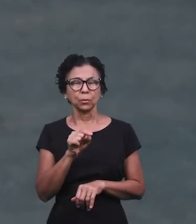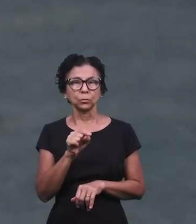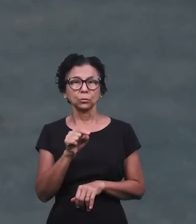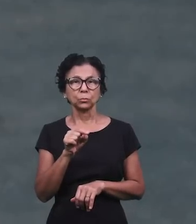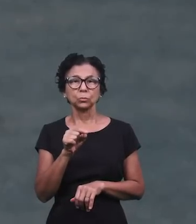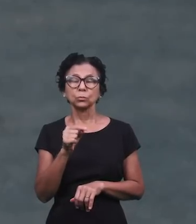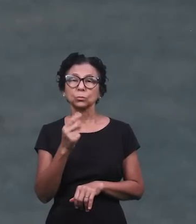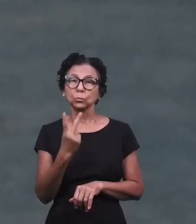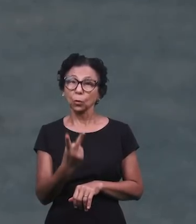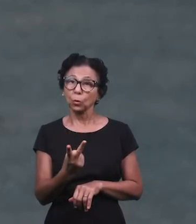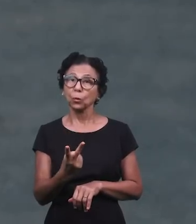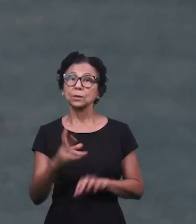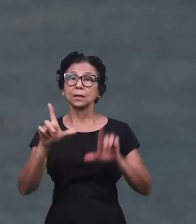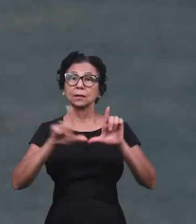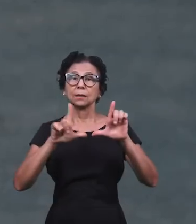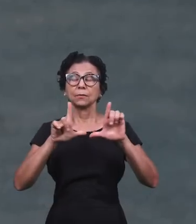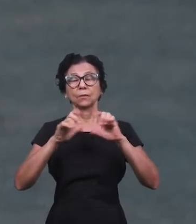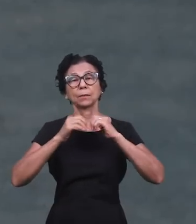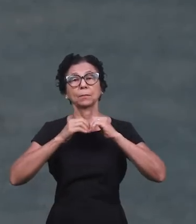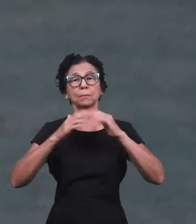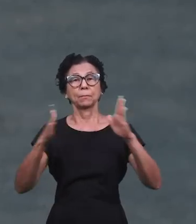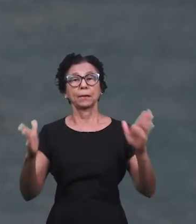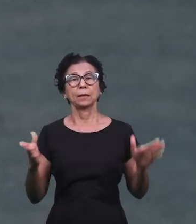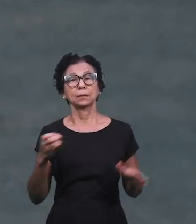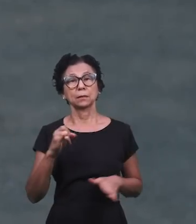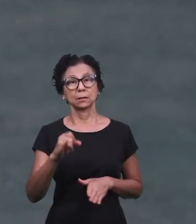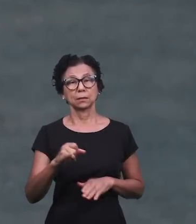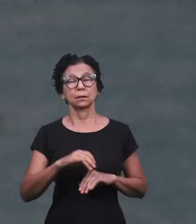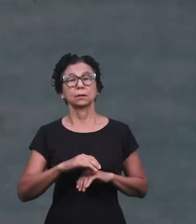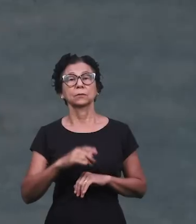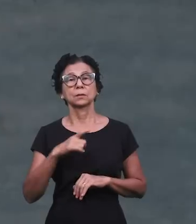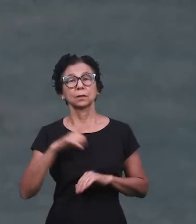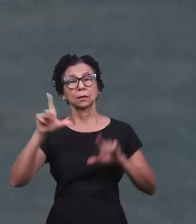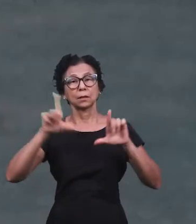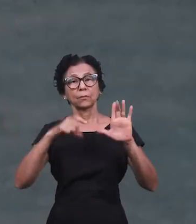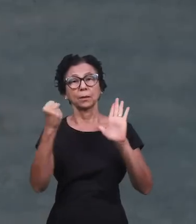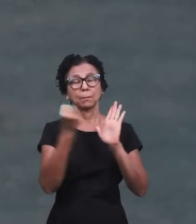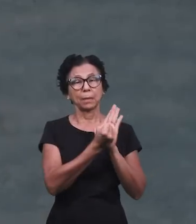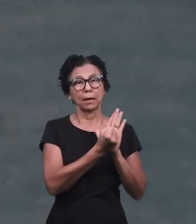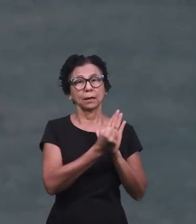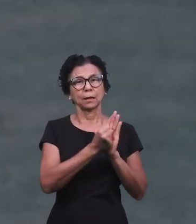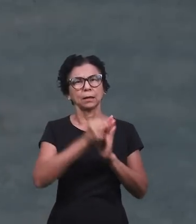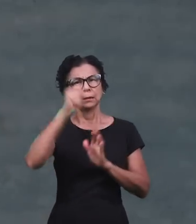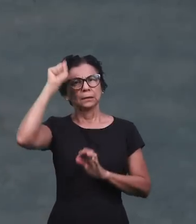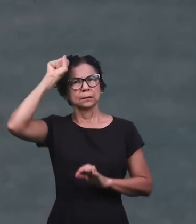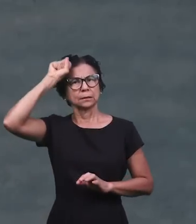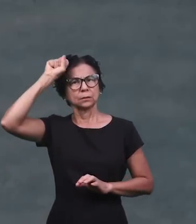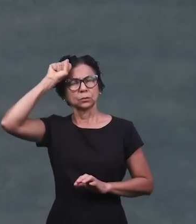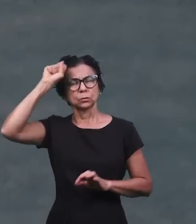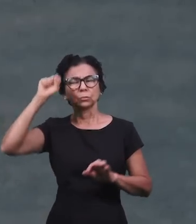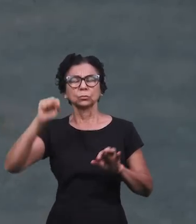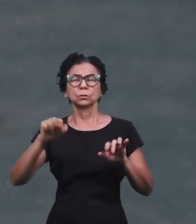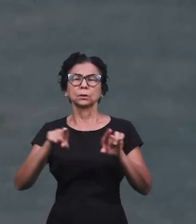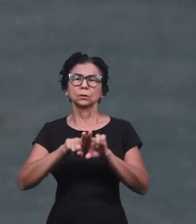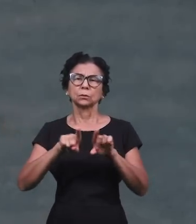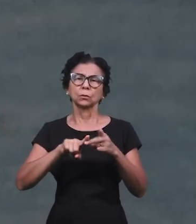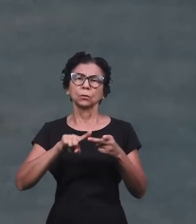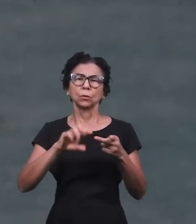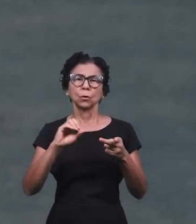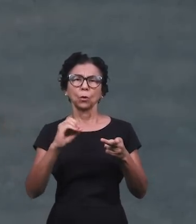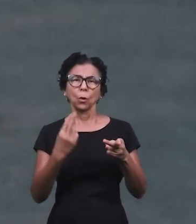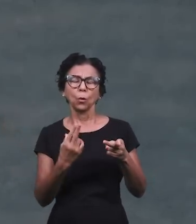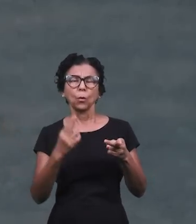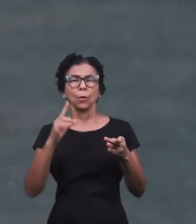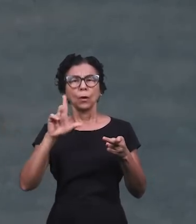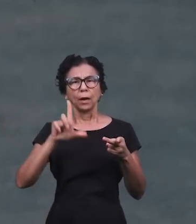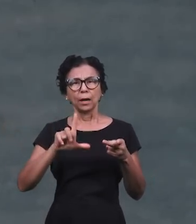aberta. É isso mesmo. Se você tem as TVs da Samsung ou da LG, você pode baixar o aplicativo da Rádio